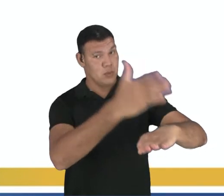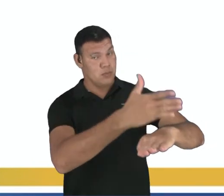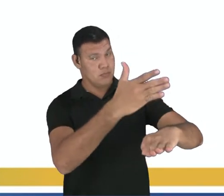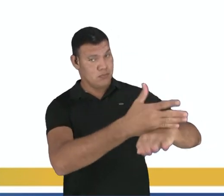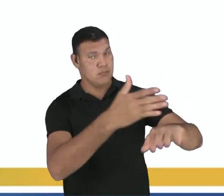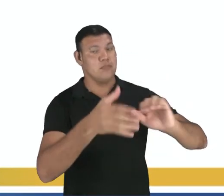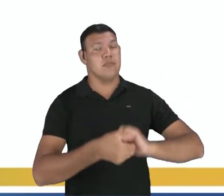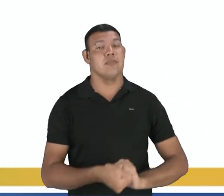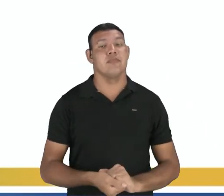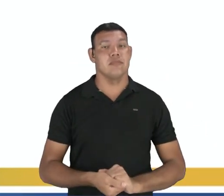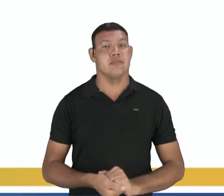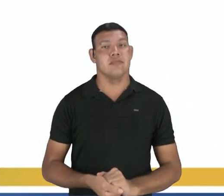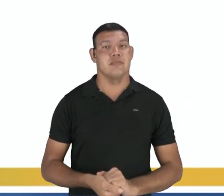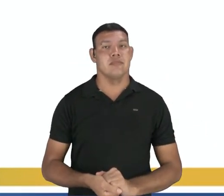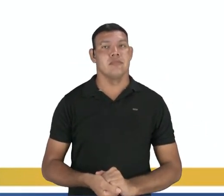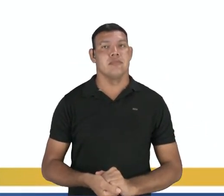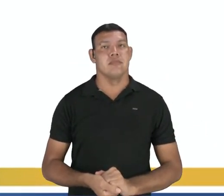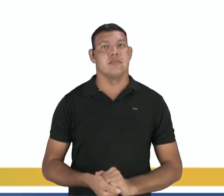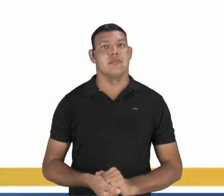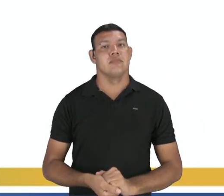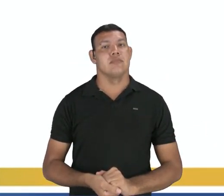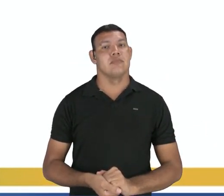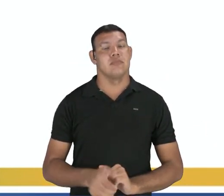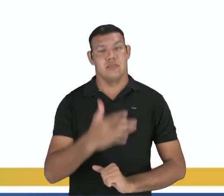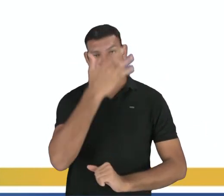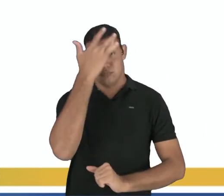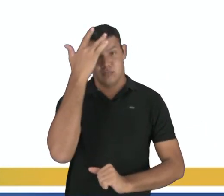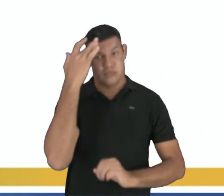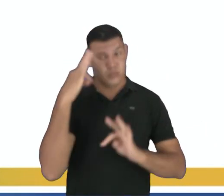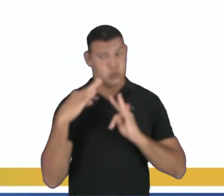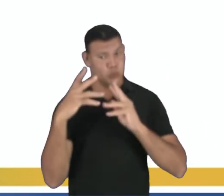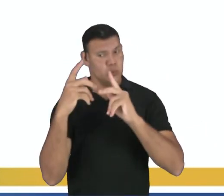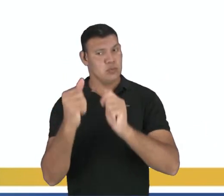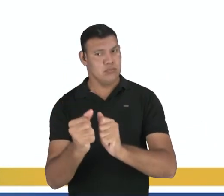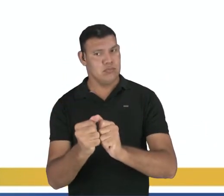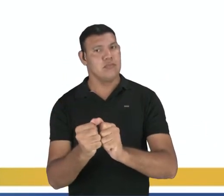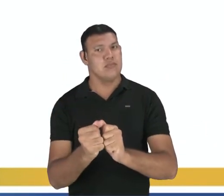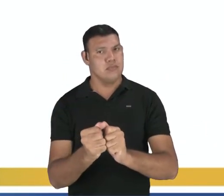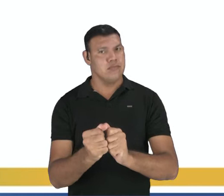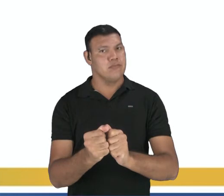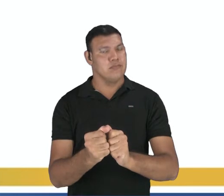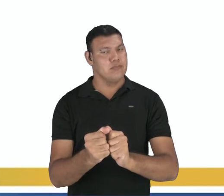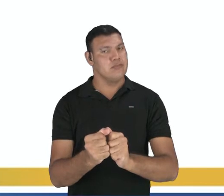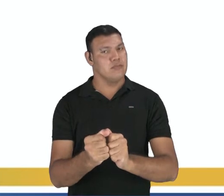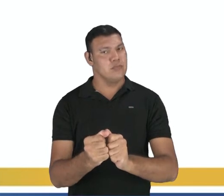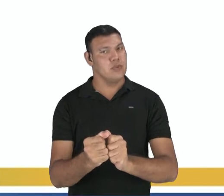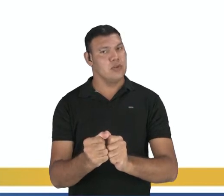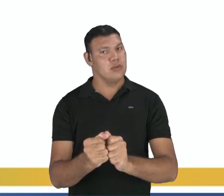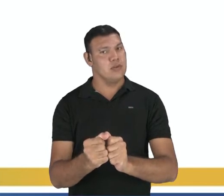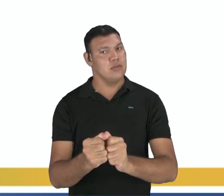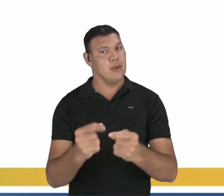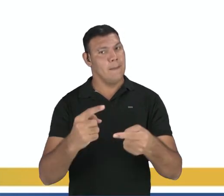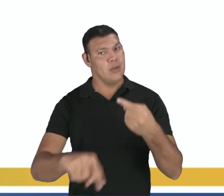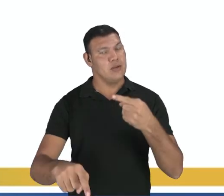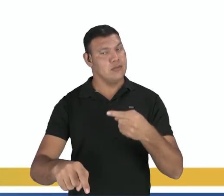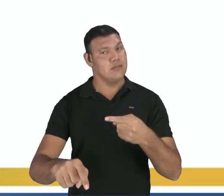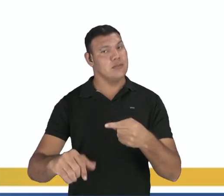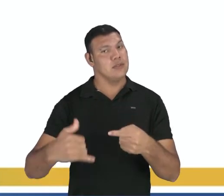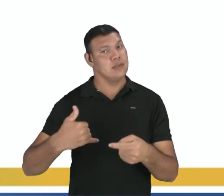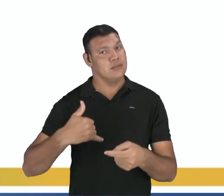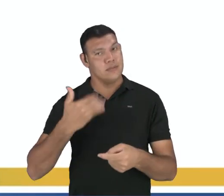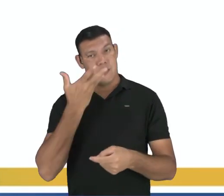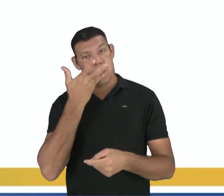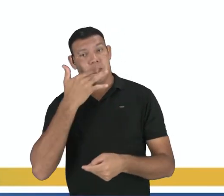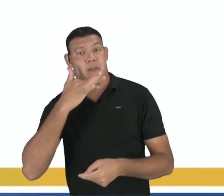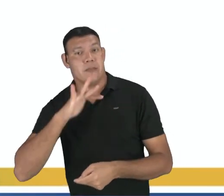marcada, então, pelo sufrágio universal, né? Todas as pessoas aí, com exceção de crianças, né, que não ainda têm a